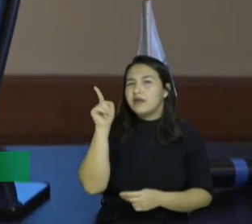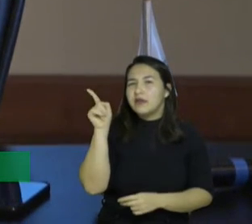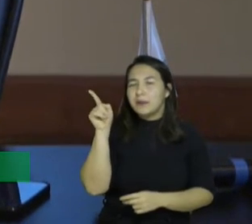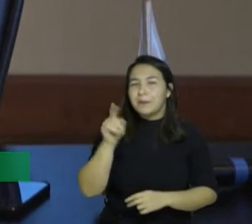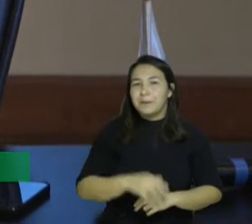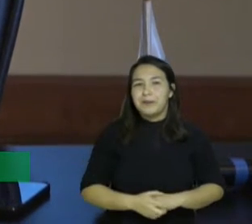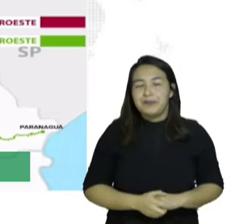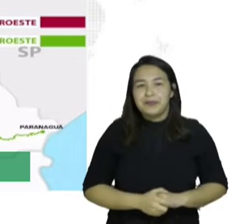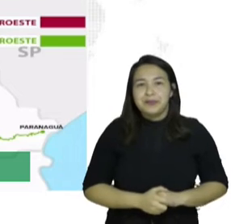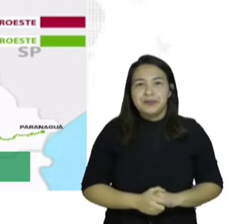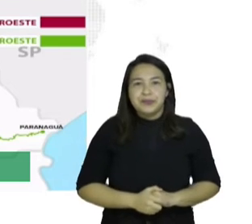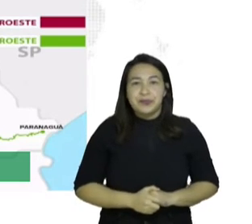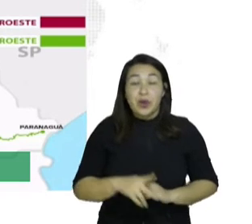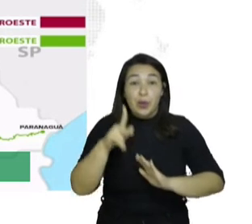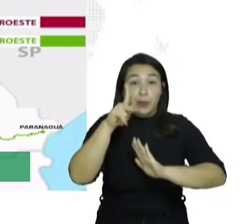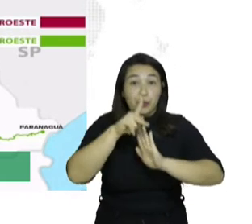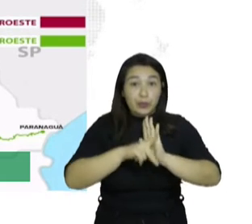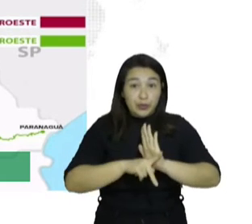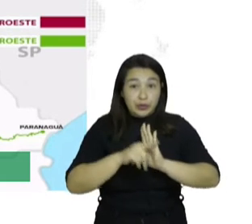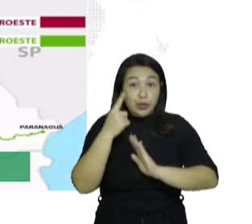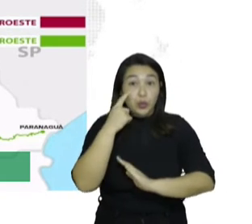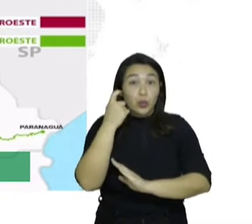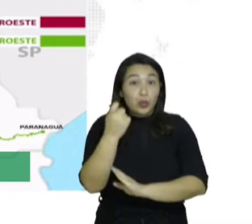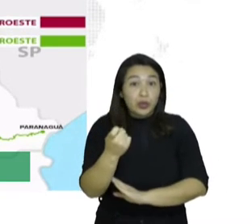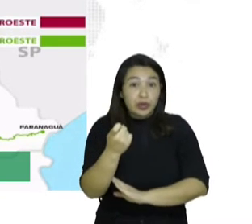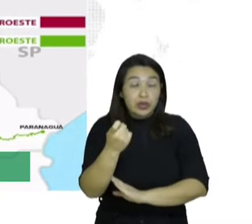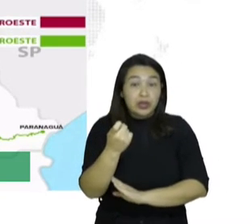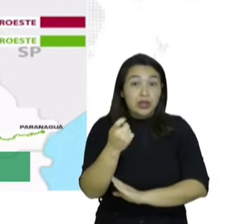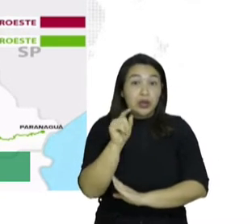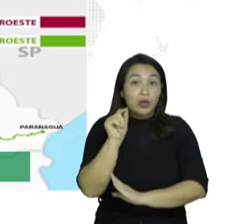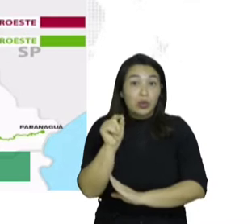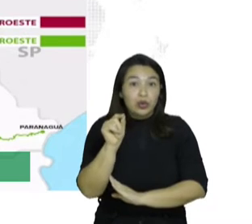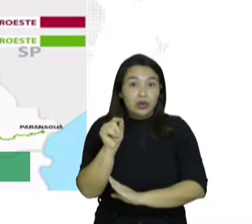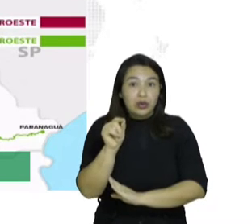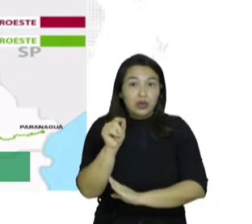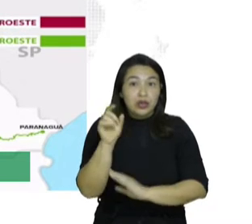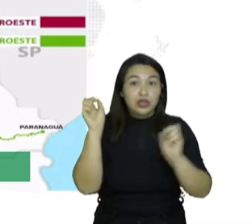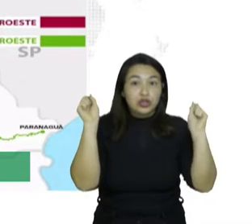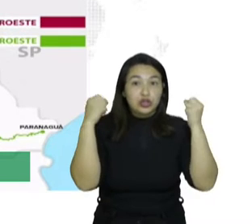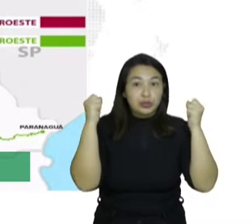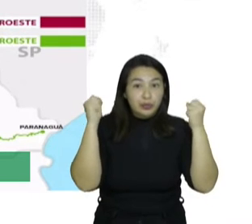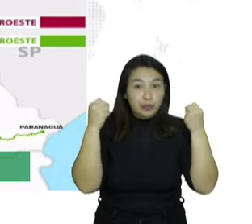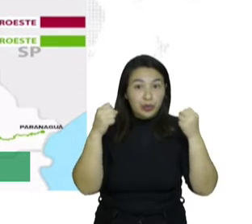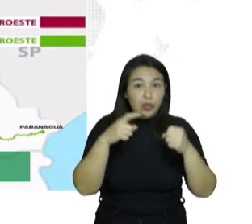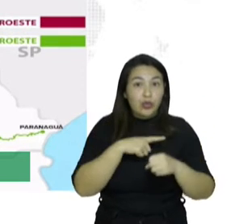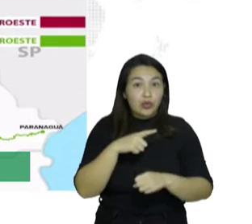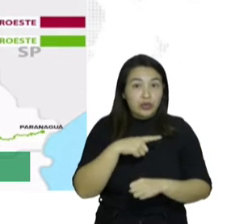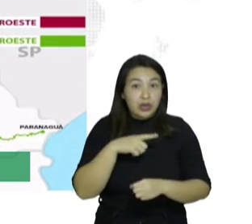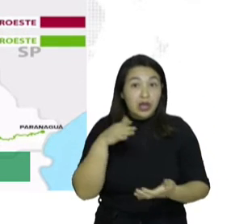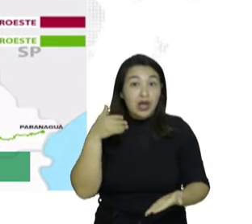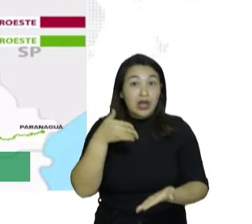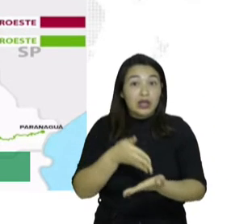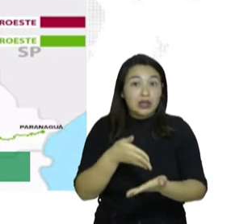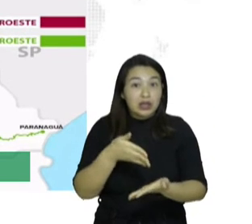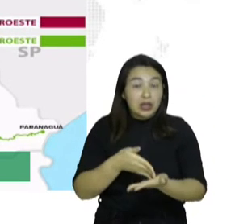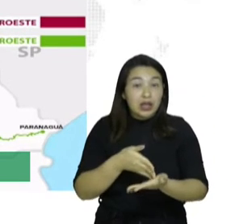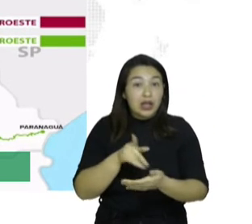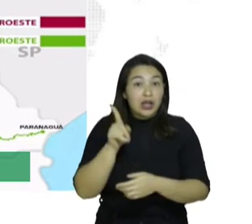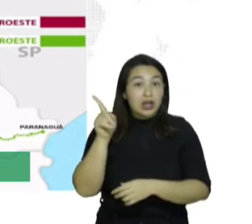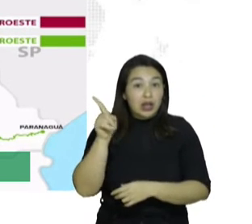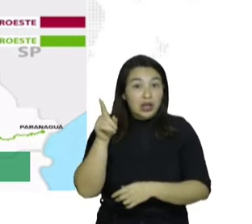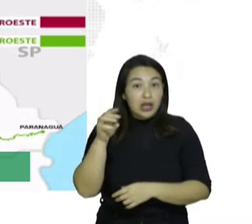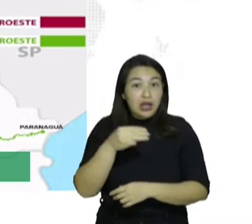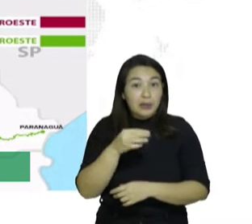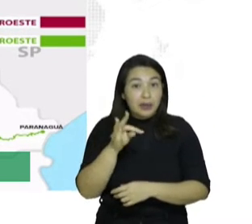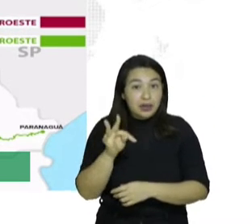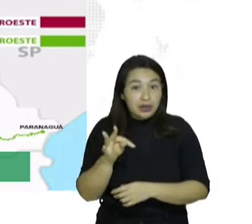coloco um projeto que é interessante ligando justamente Chapecó né um projeto até o Mato Grosso do Sul isso